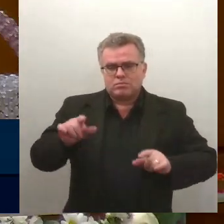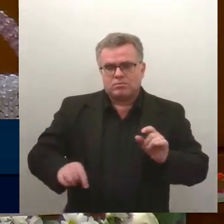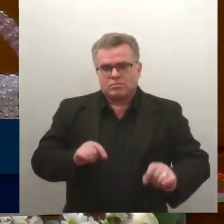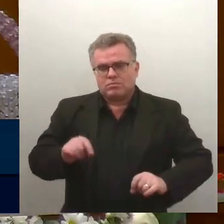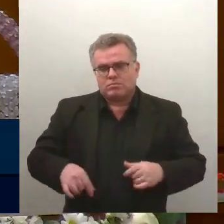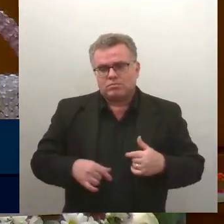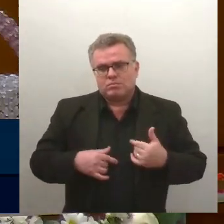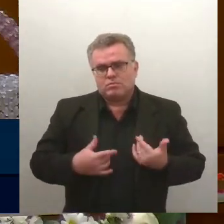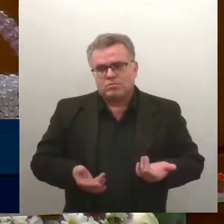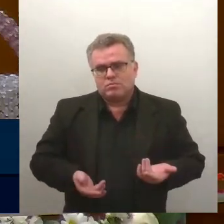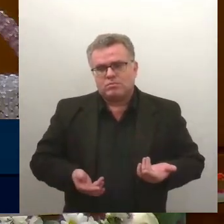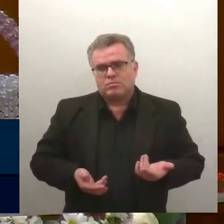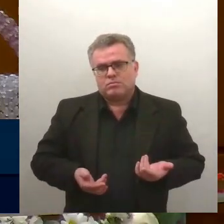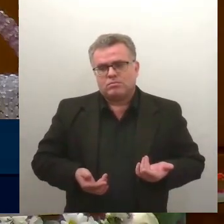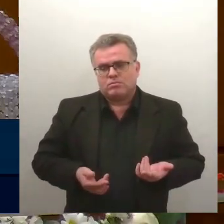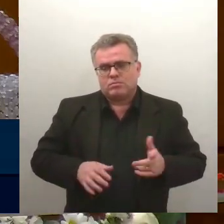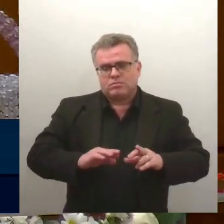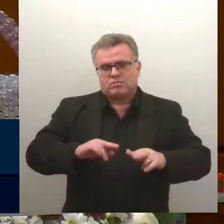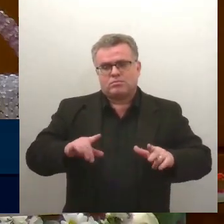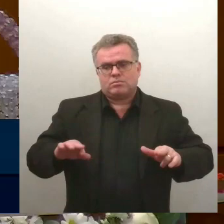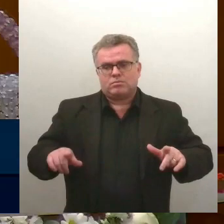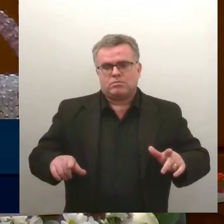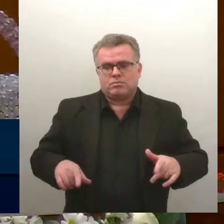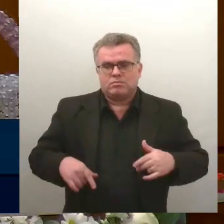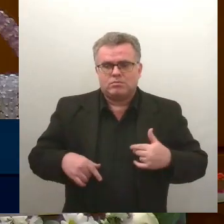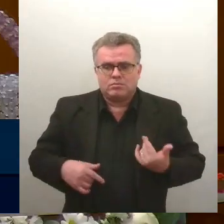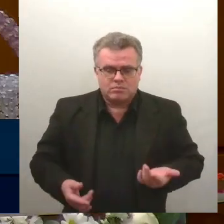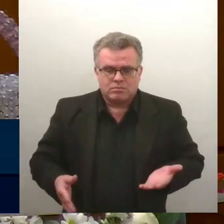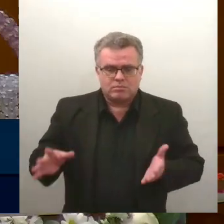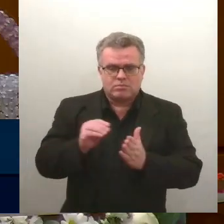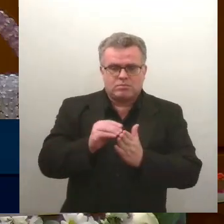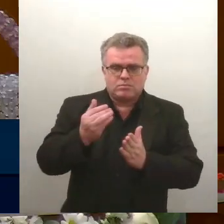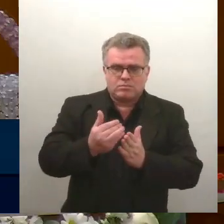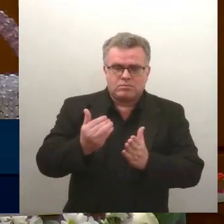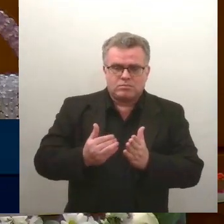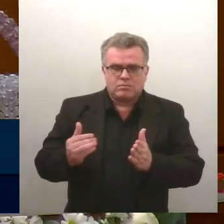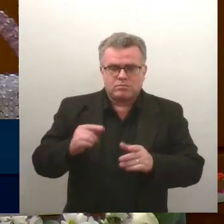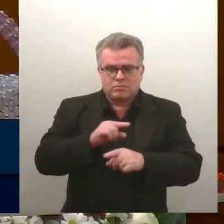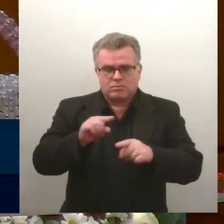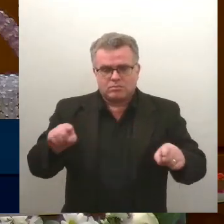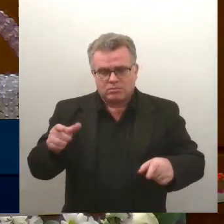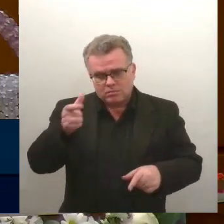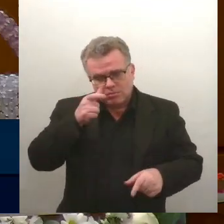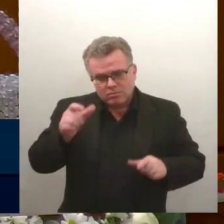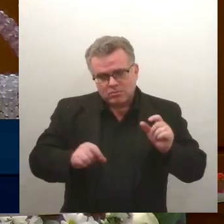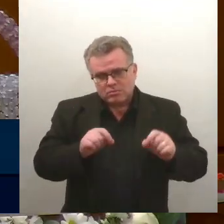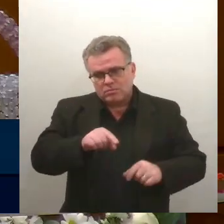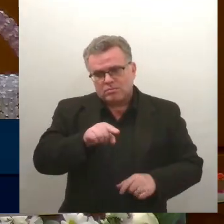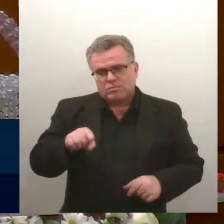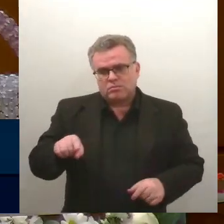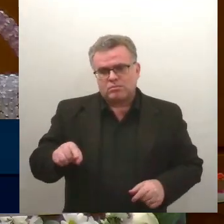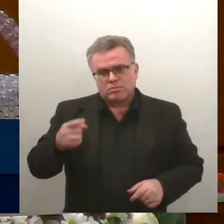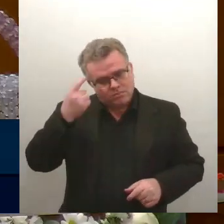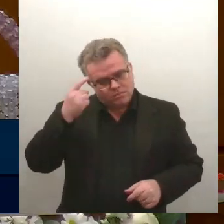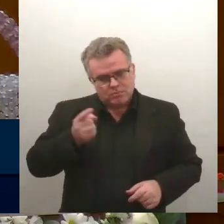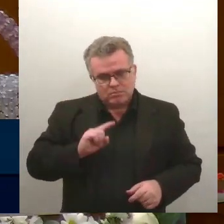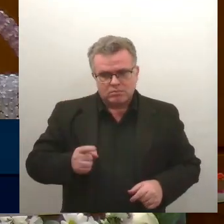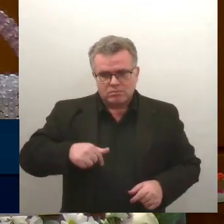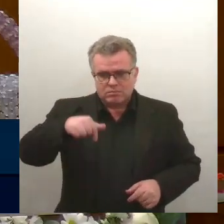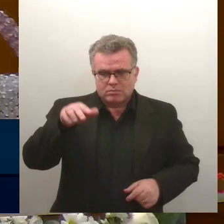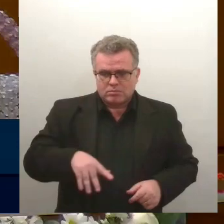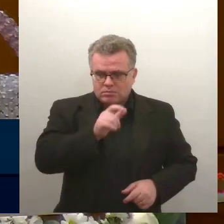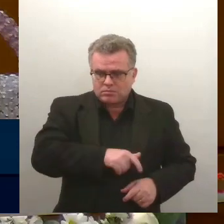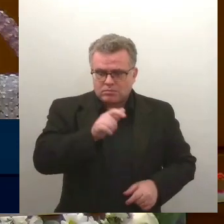completo, civil, e muitas das pessoas que nos assistem possam não saber quem são vocês. Eu tentei conversar